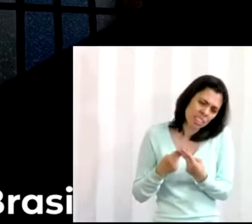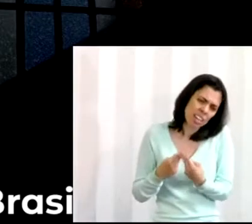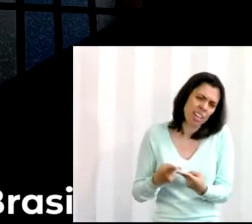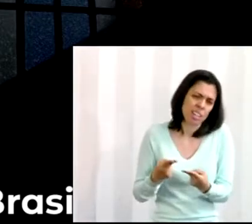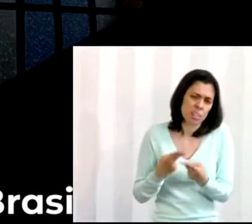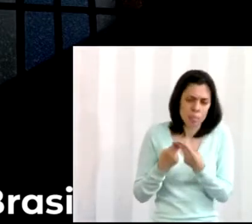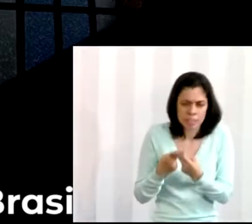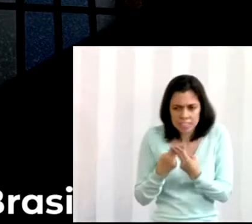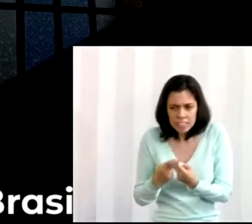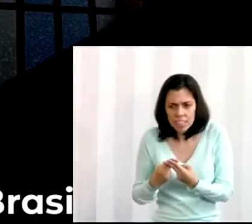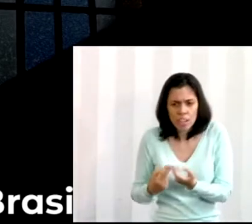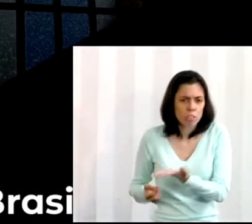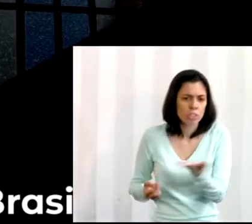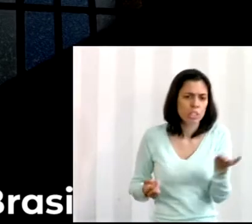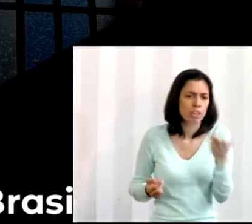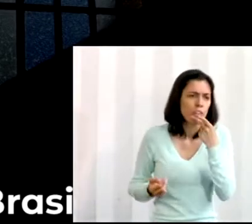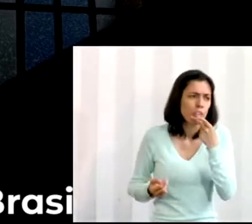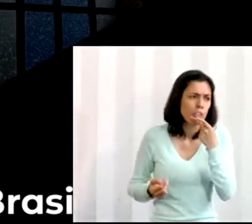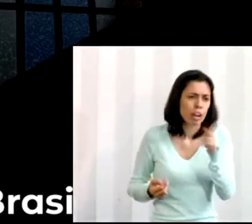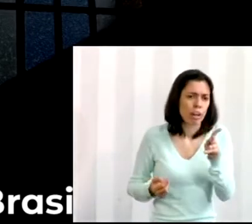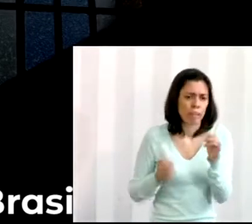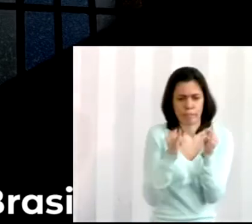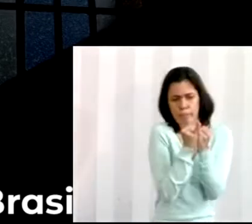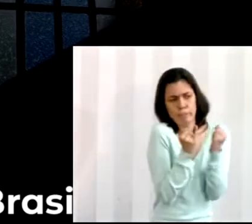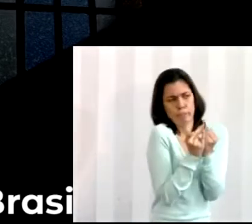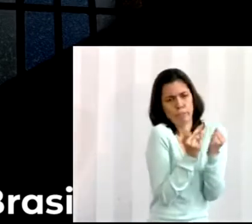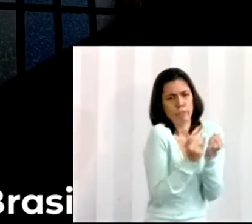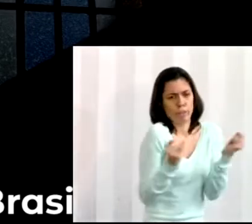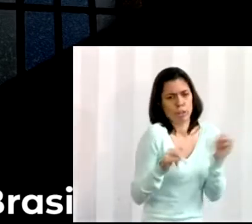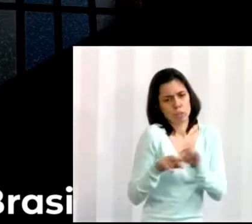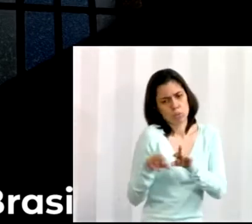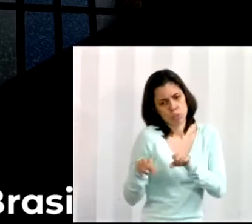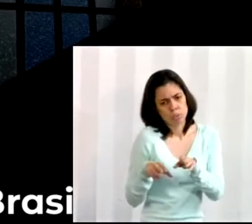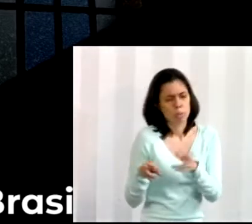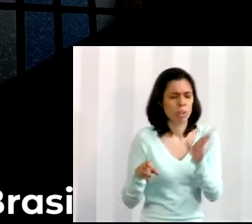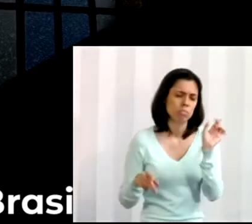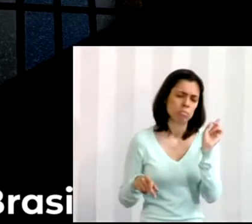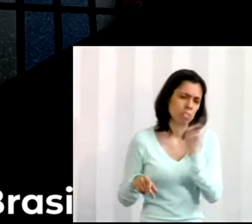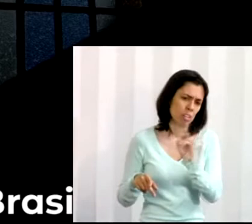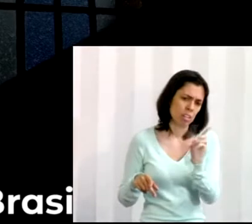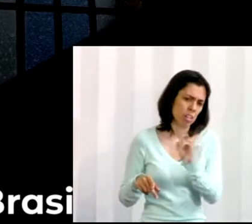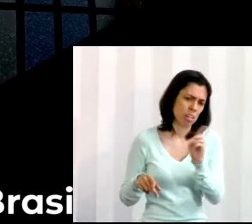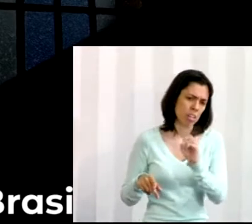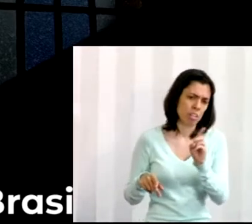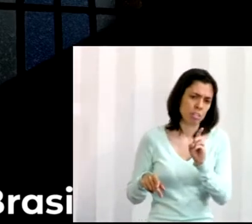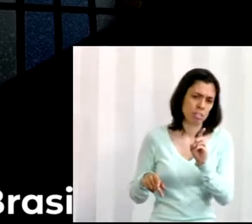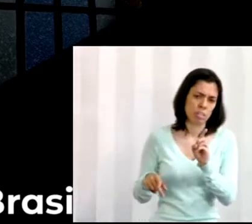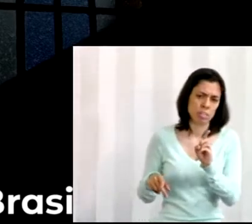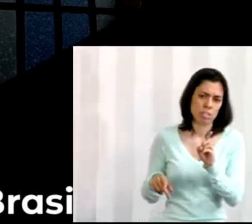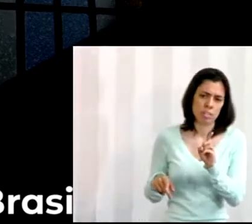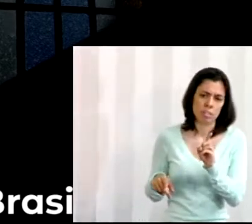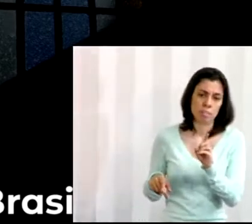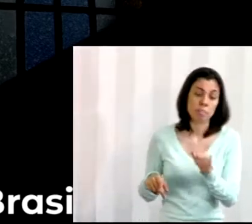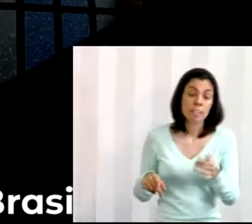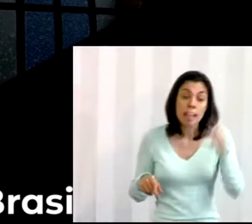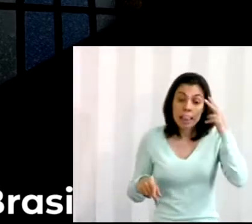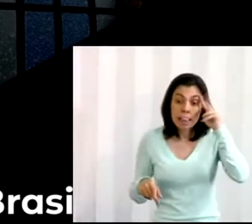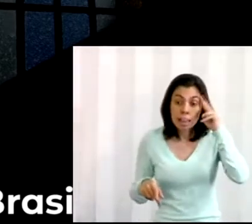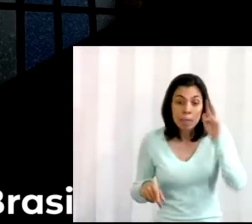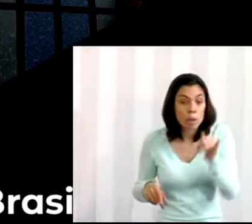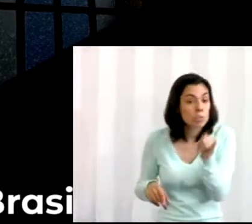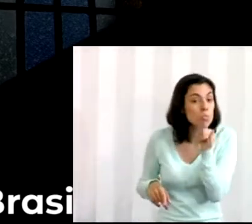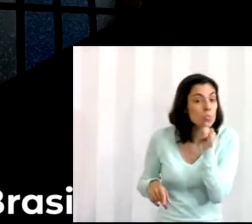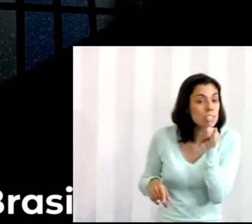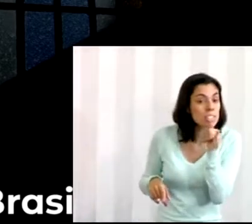serdes julgados, eis que o juiz está à porta. Irmãos, tomai por modelo no sofrimento e na paciência